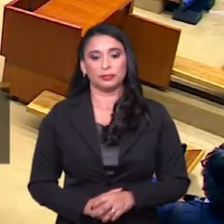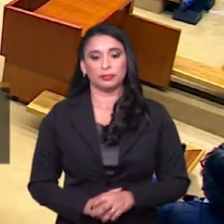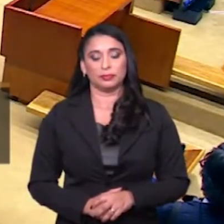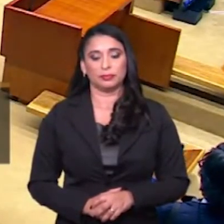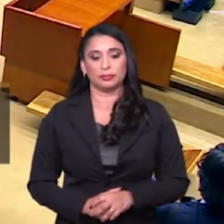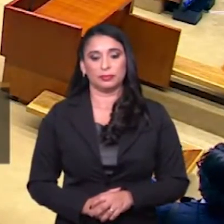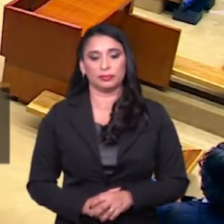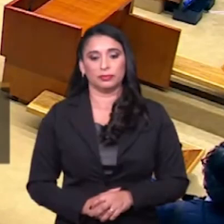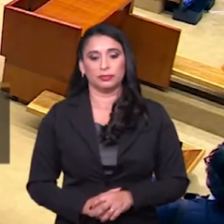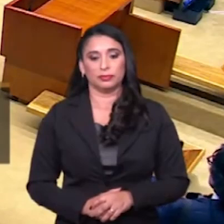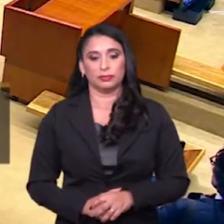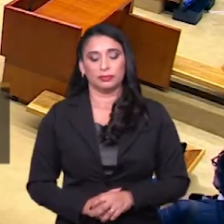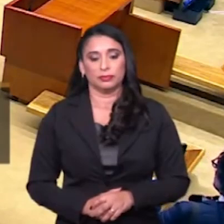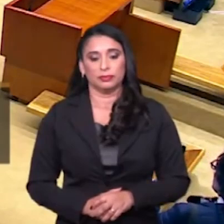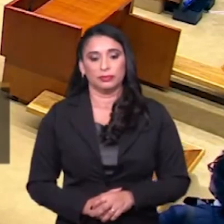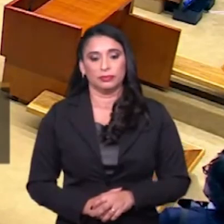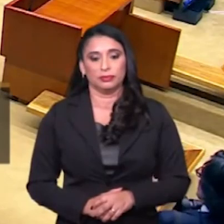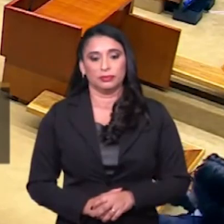V